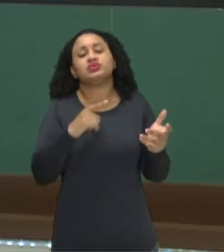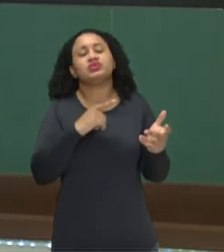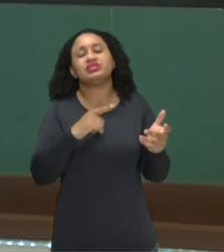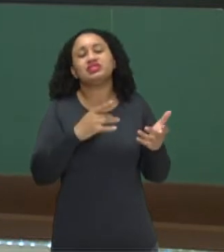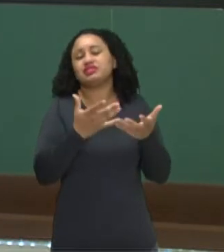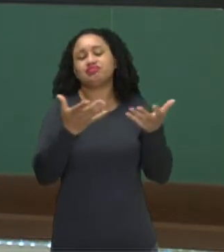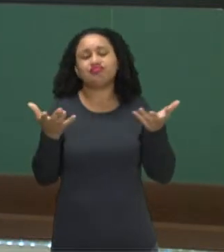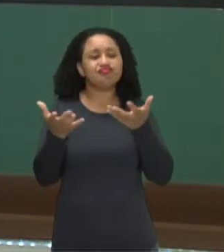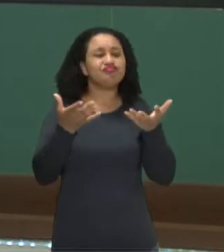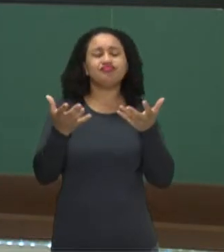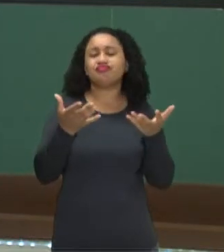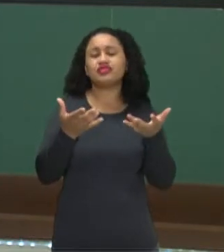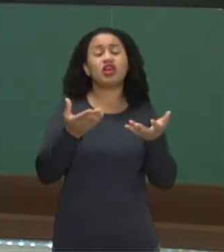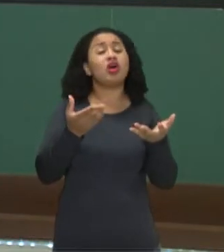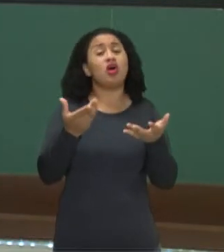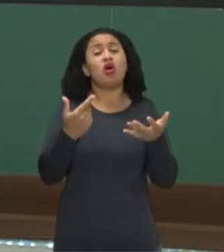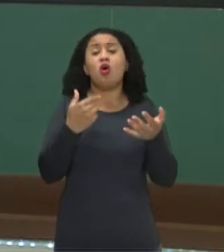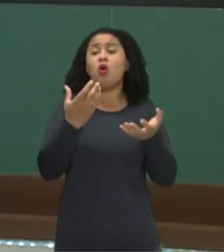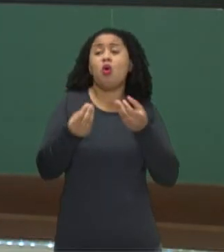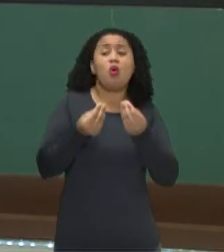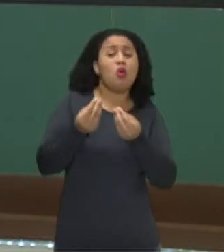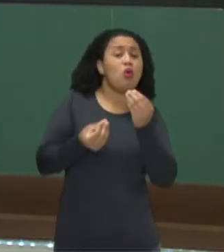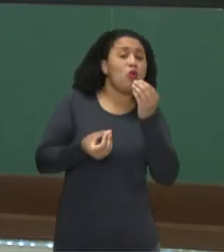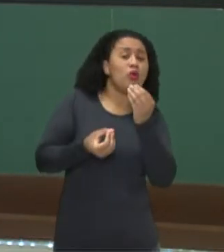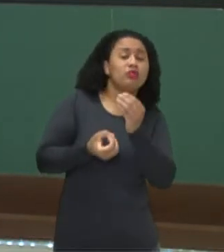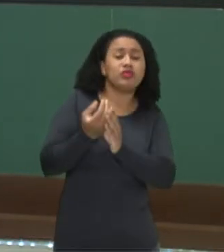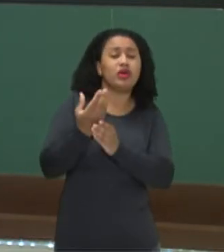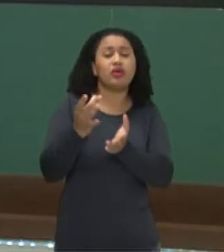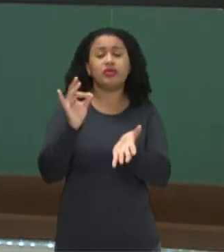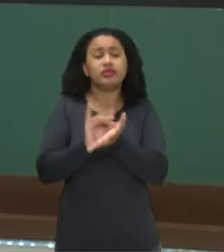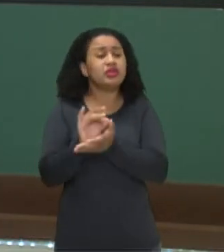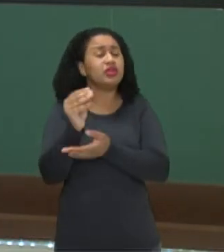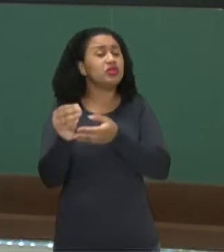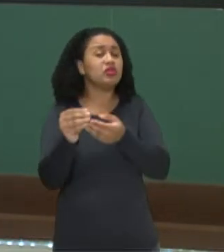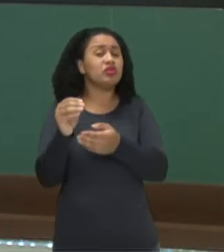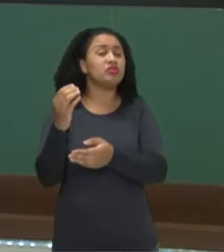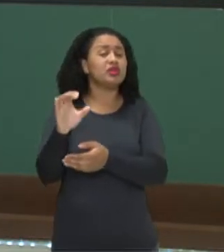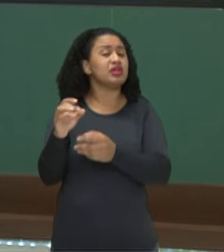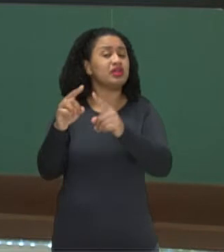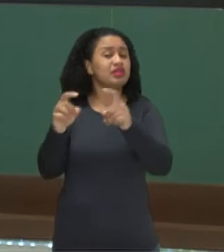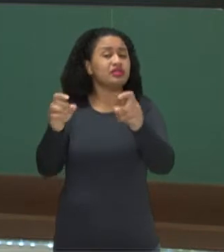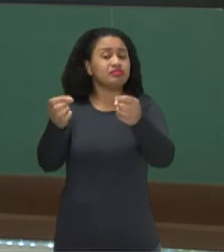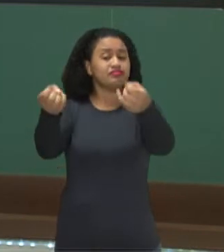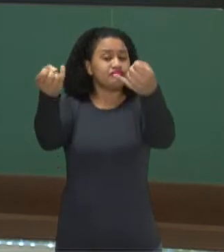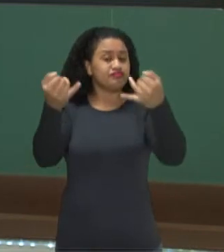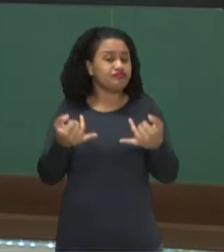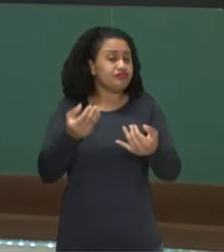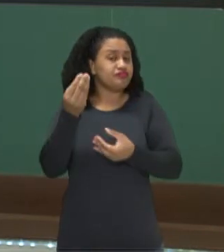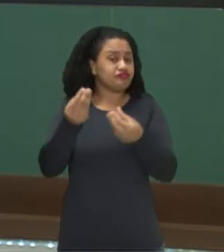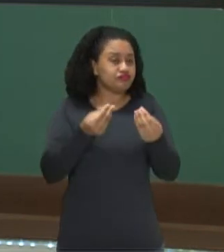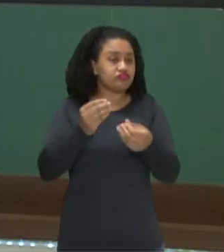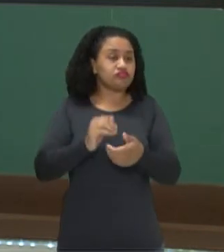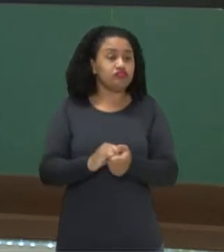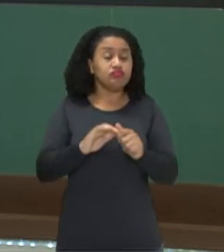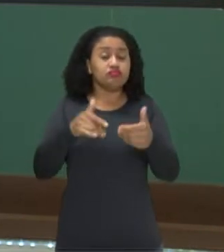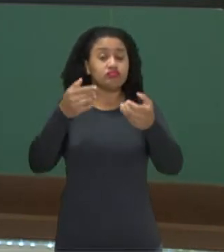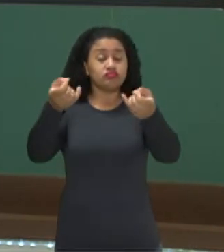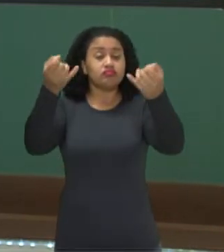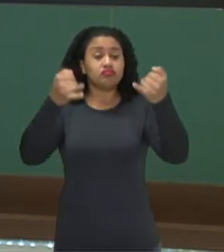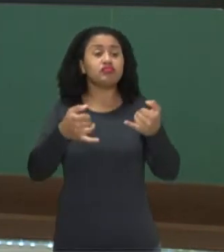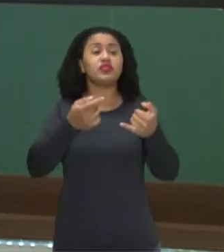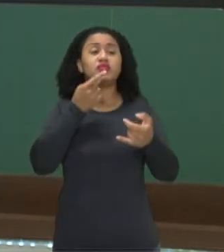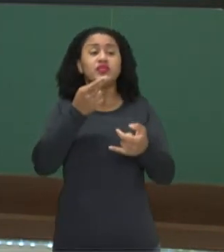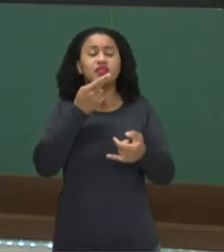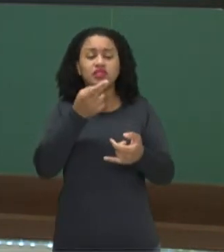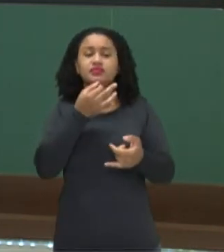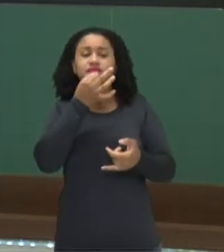órgãos análogos? Como eles foram formados? Como é que a ciência explica isso? Então, a ciência explica isso citando aí